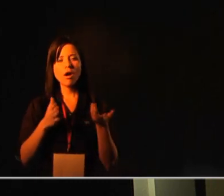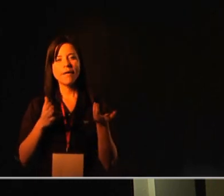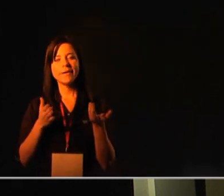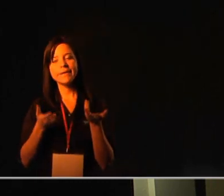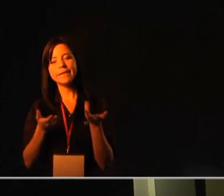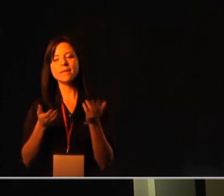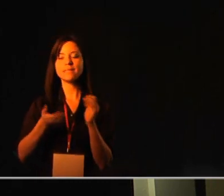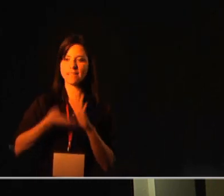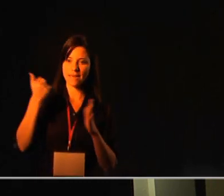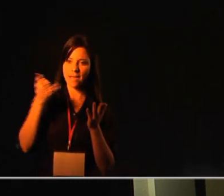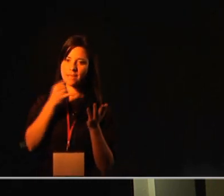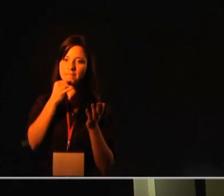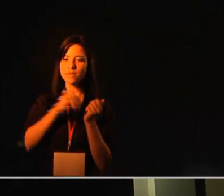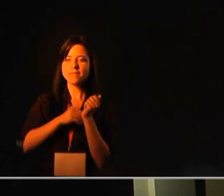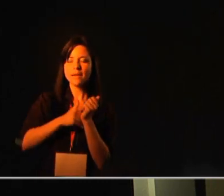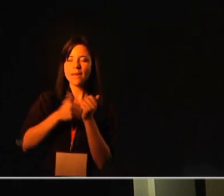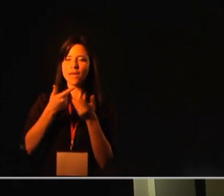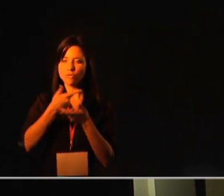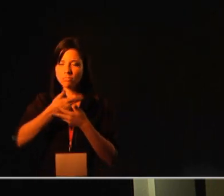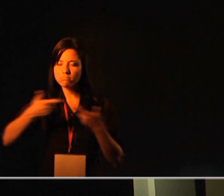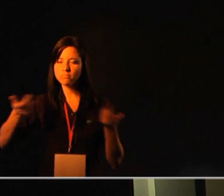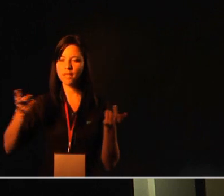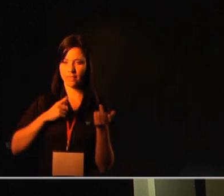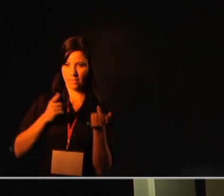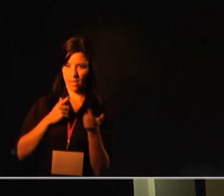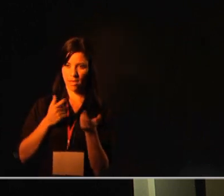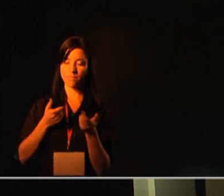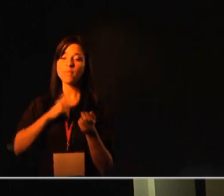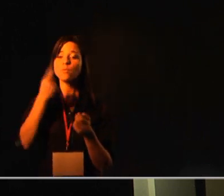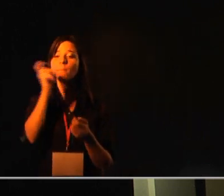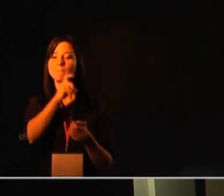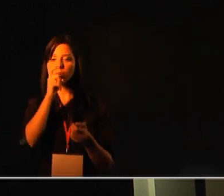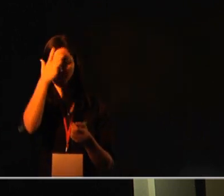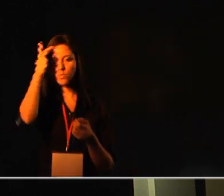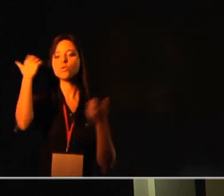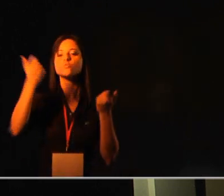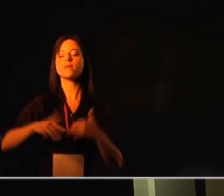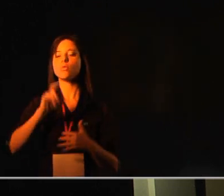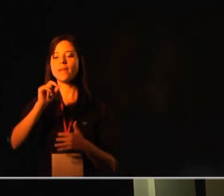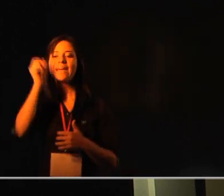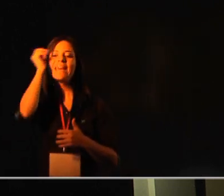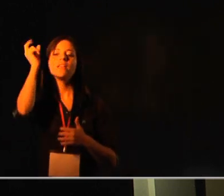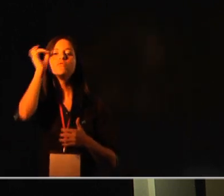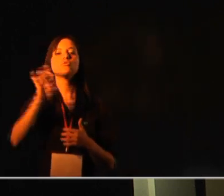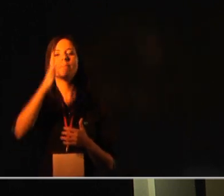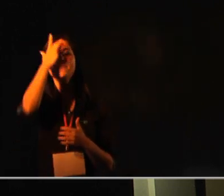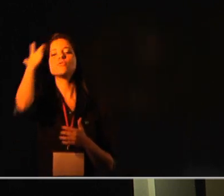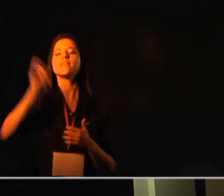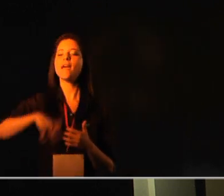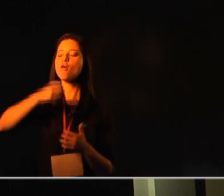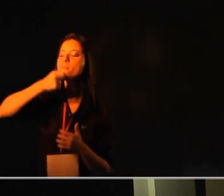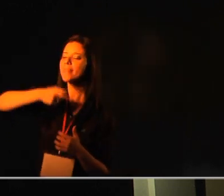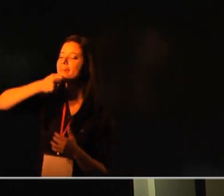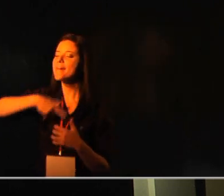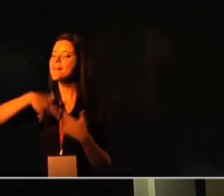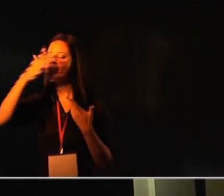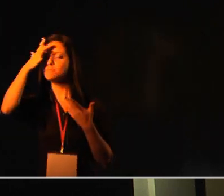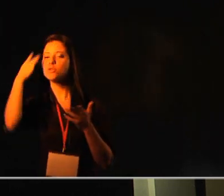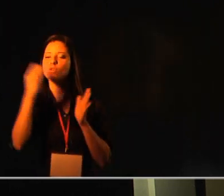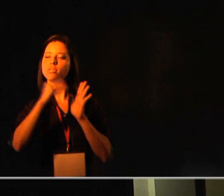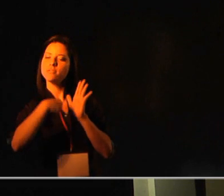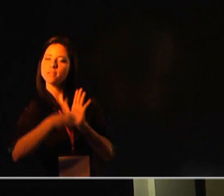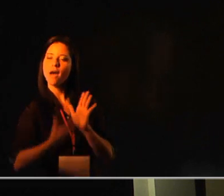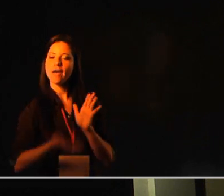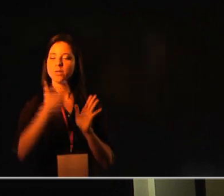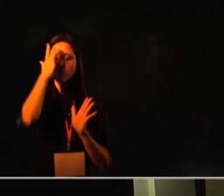algumas coisas que existem sobre criatividade, né? Existe um mito que o pessoal fala que criatividade é só para quem é comediante, só para quem é